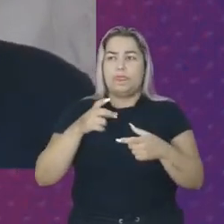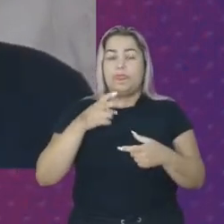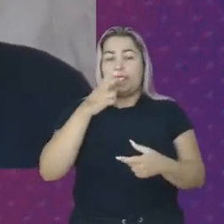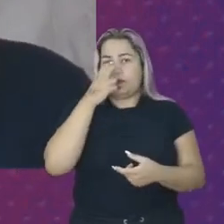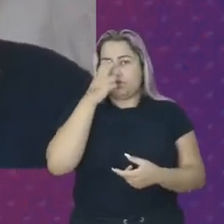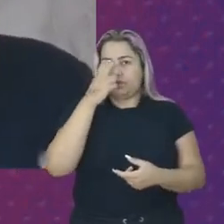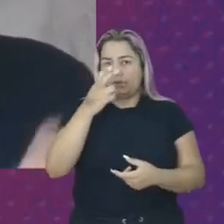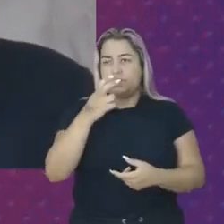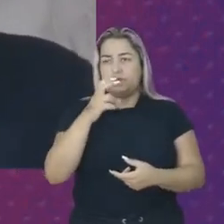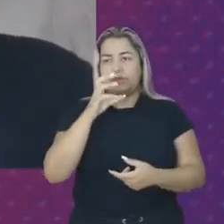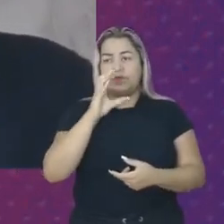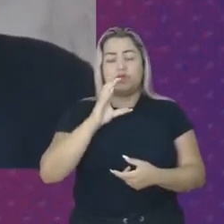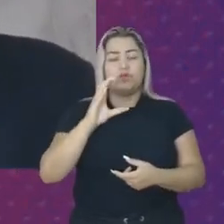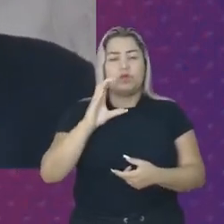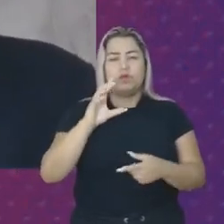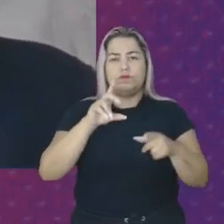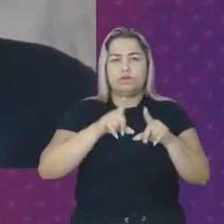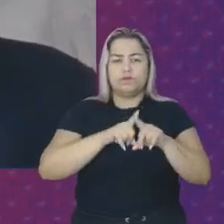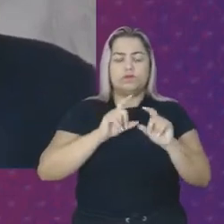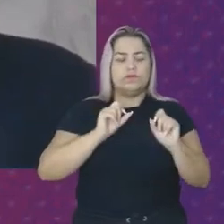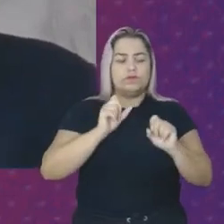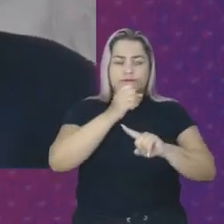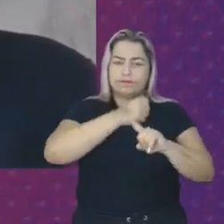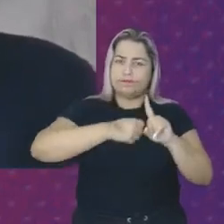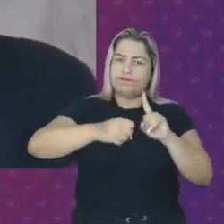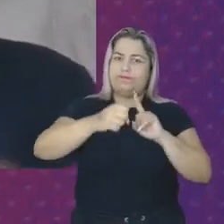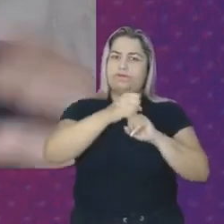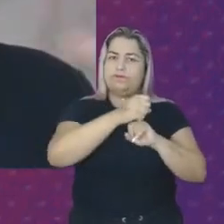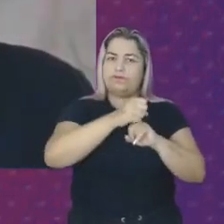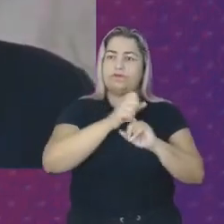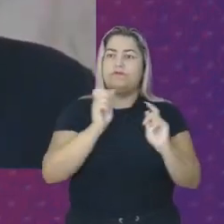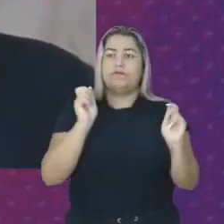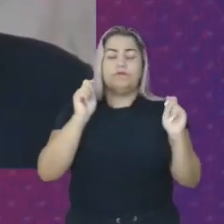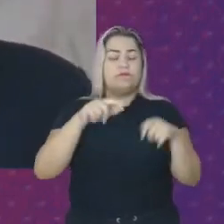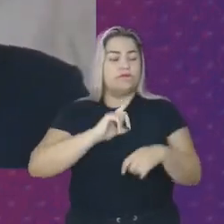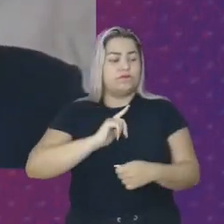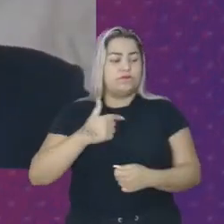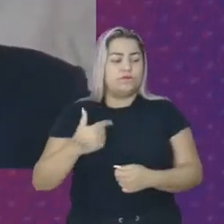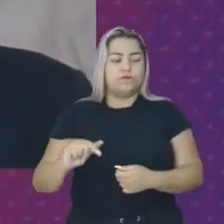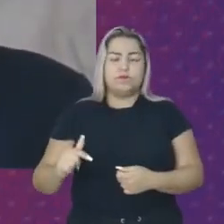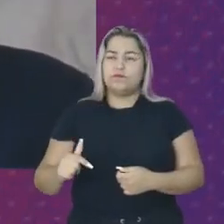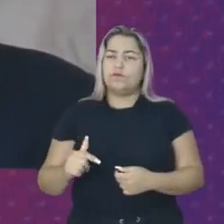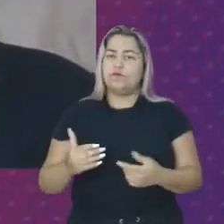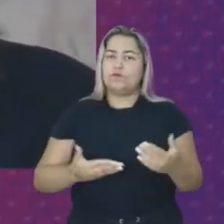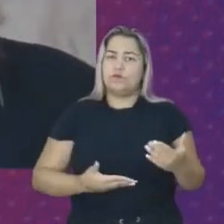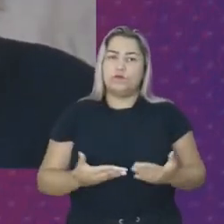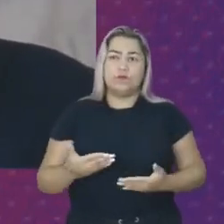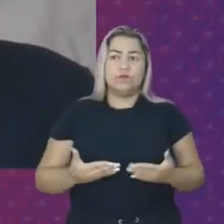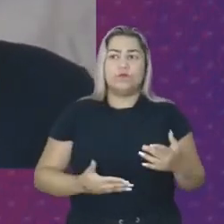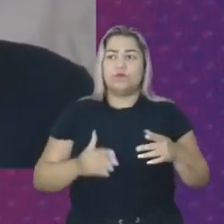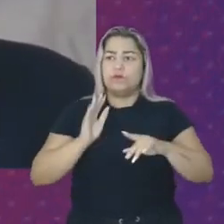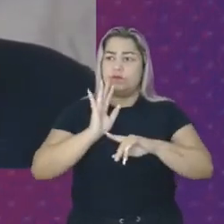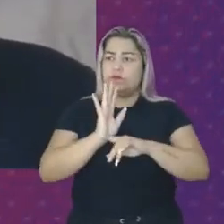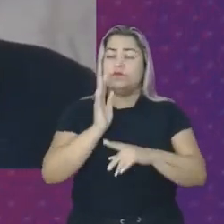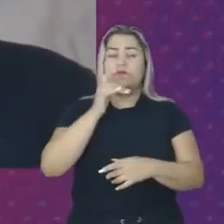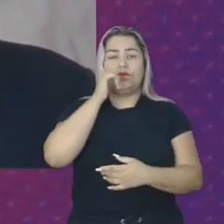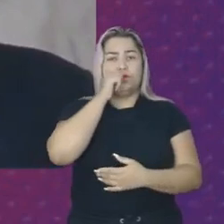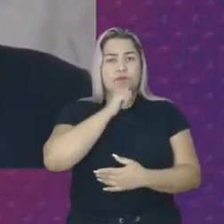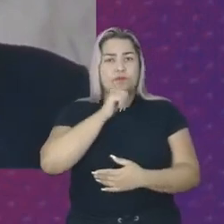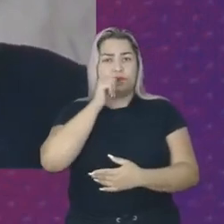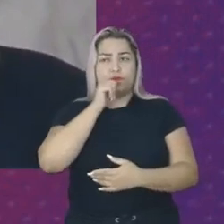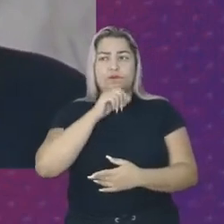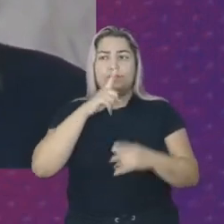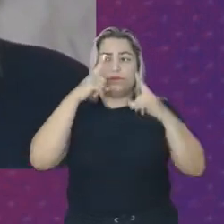culturais. A sociedade precisa se dedicar a essa causa, porque não haverá serviços de atendimento às mulheres em situação